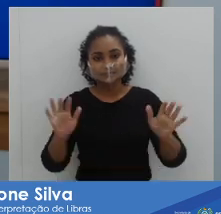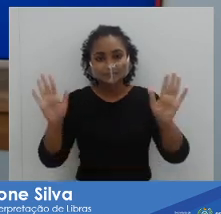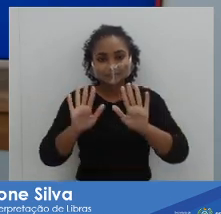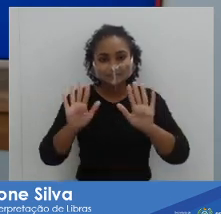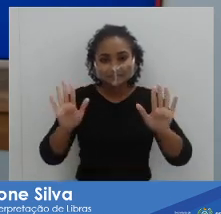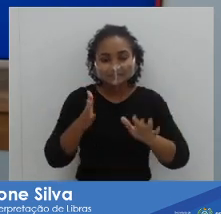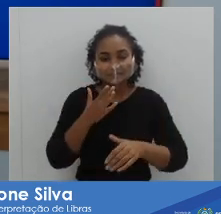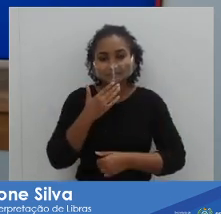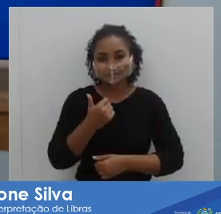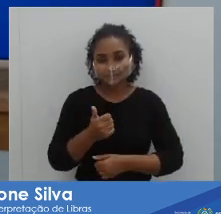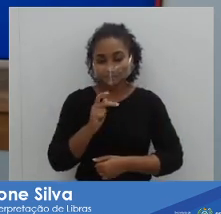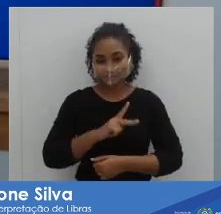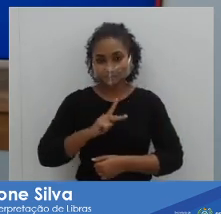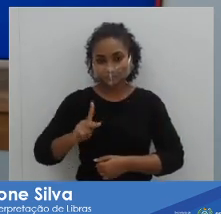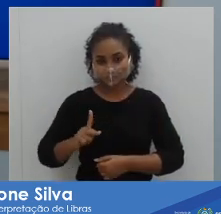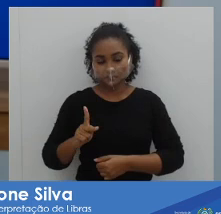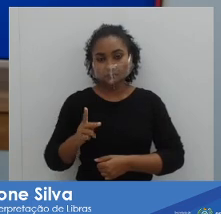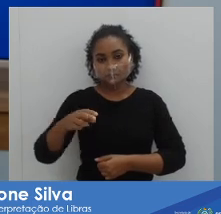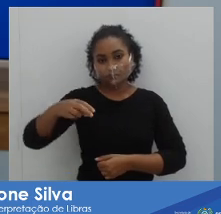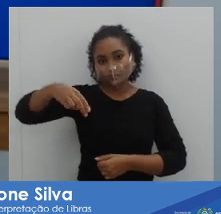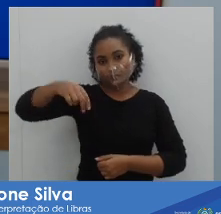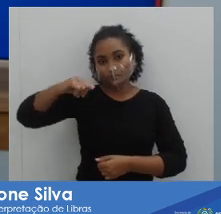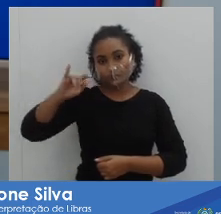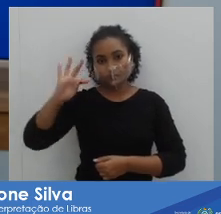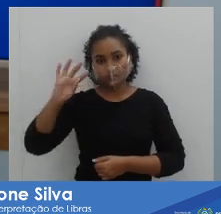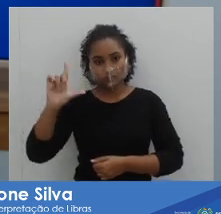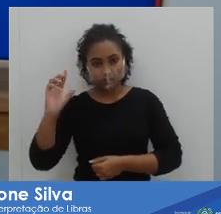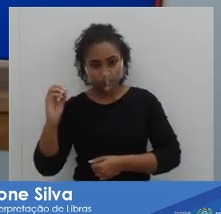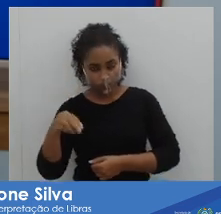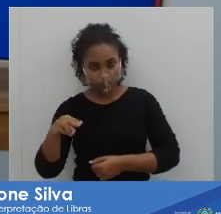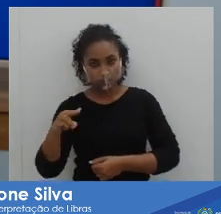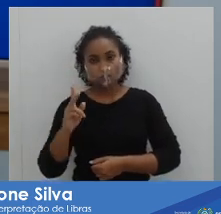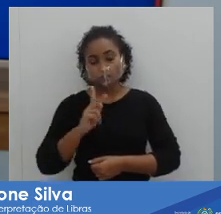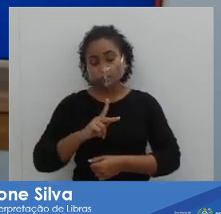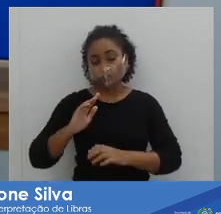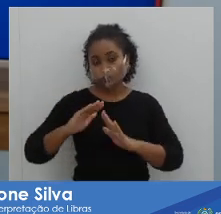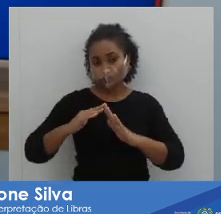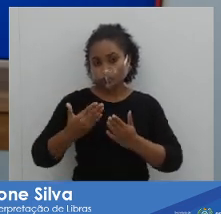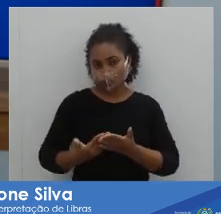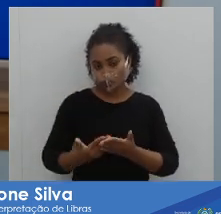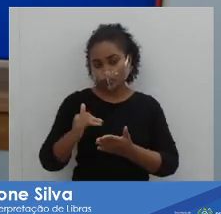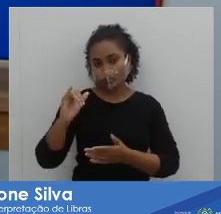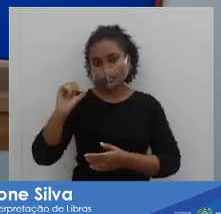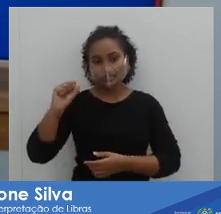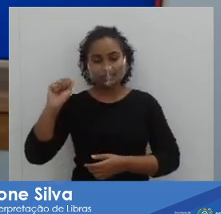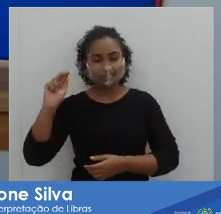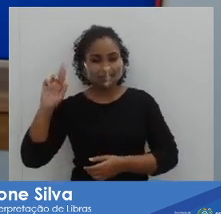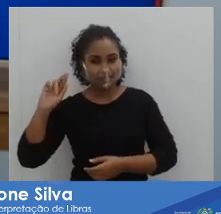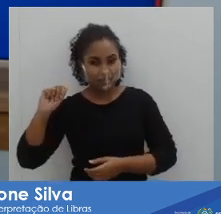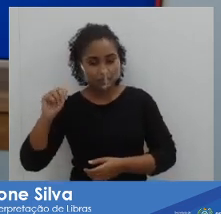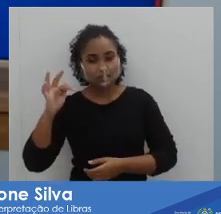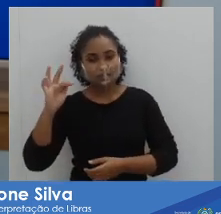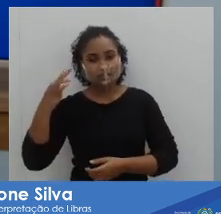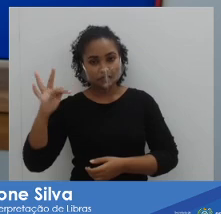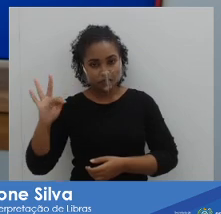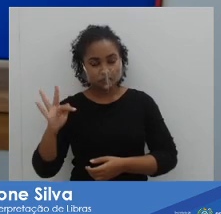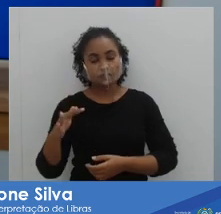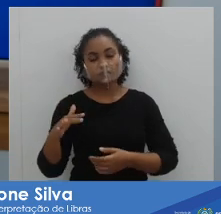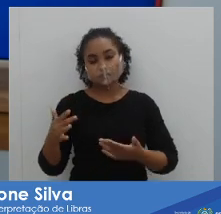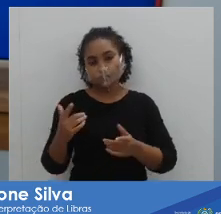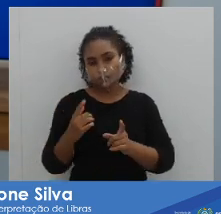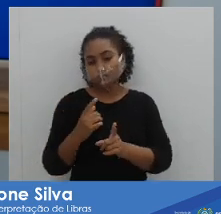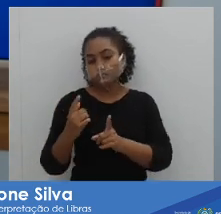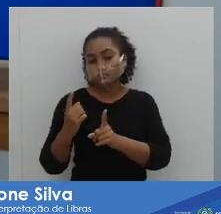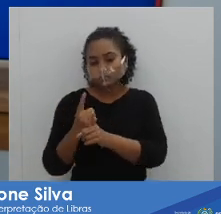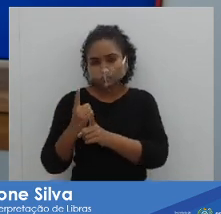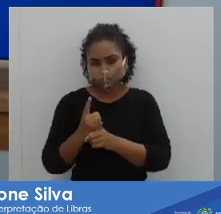Olá, tudo bem? Sou o professor Newton Freitas, da Escola Estadual Professora Isaura de França. Estamos para mais um encontro